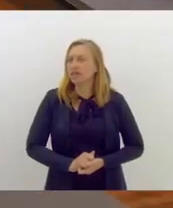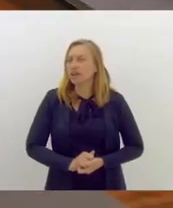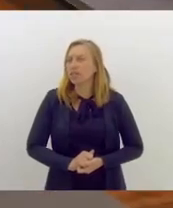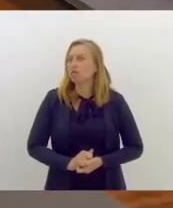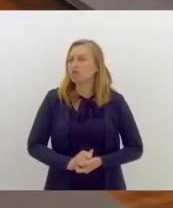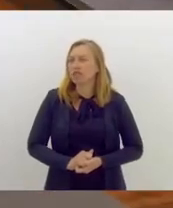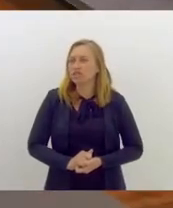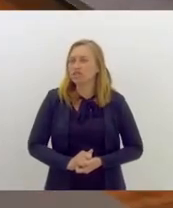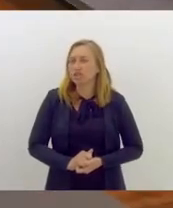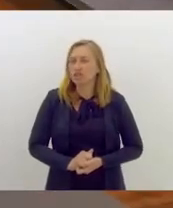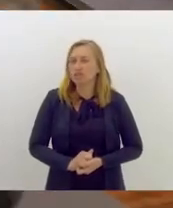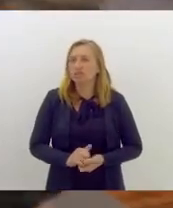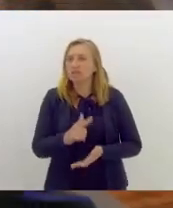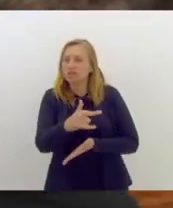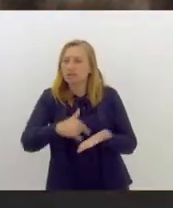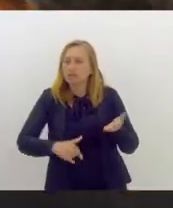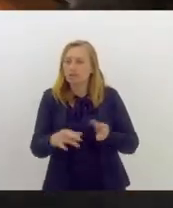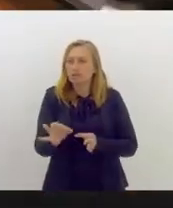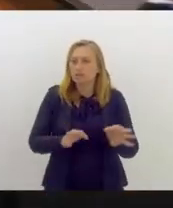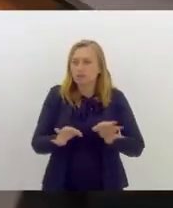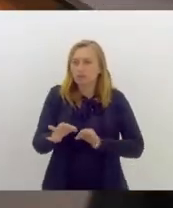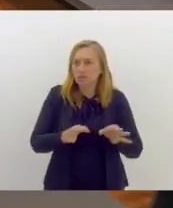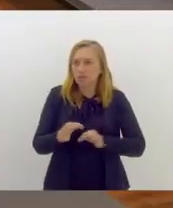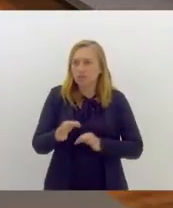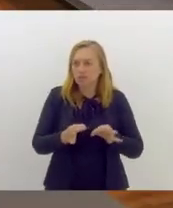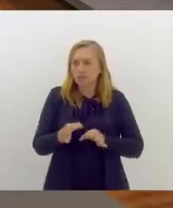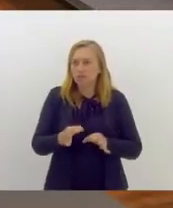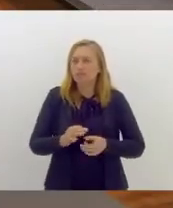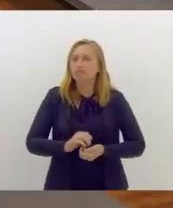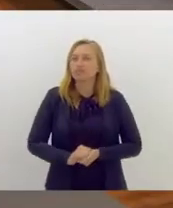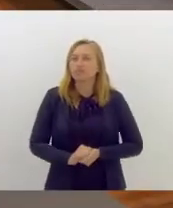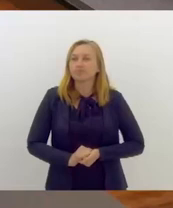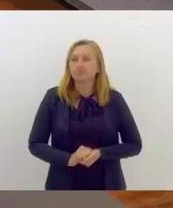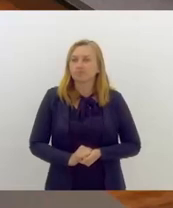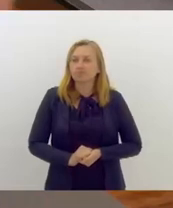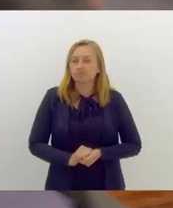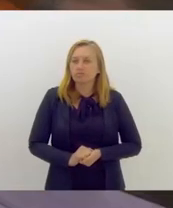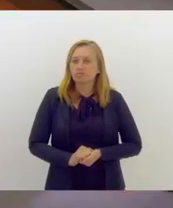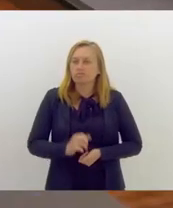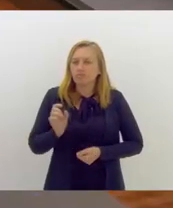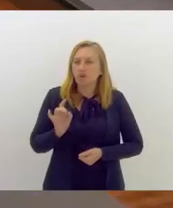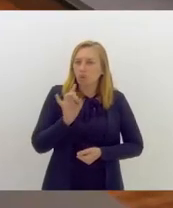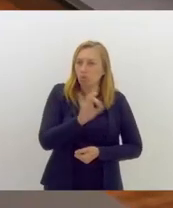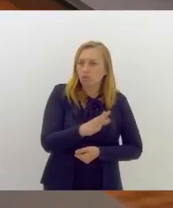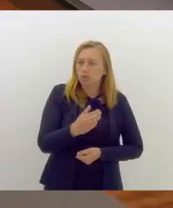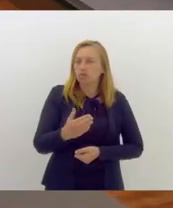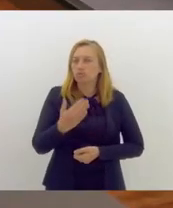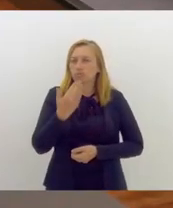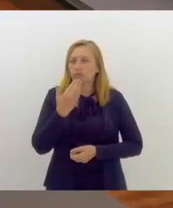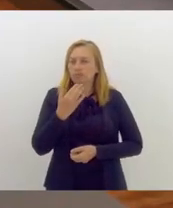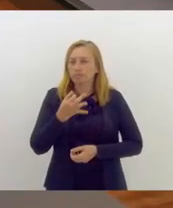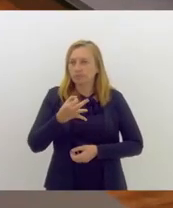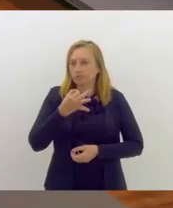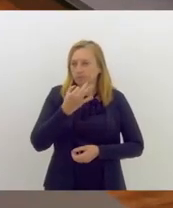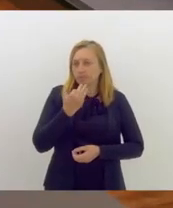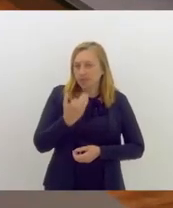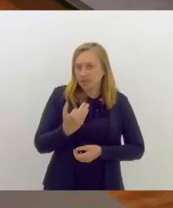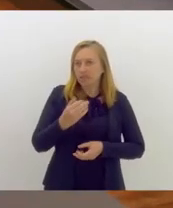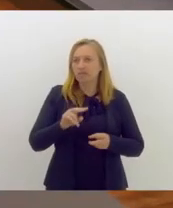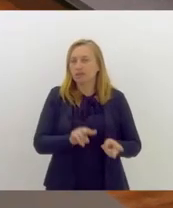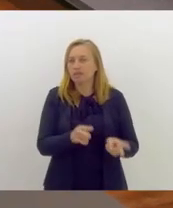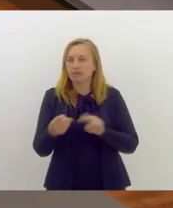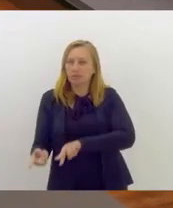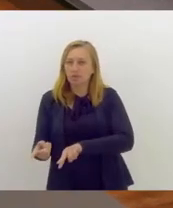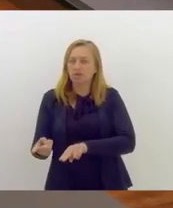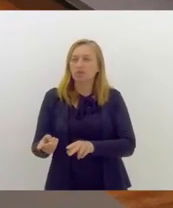estava preparando o documento para solicitar o quanto de isenção só uma última sugestão de encaminhamento no curso